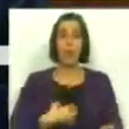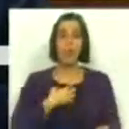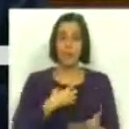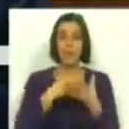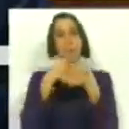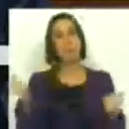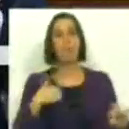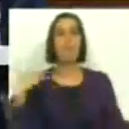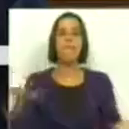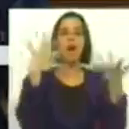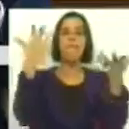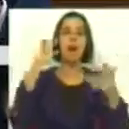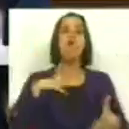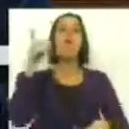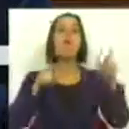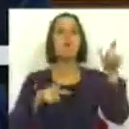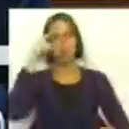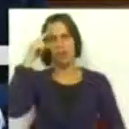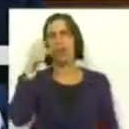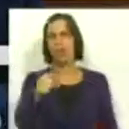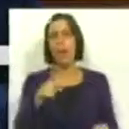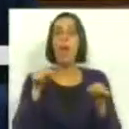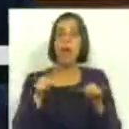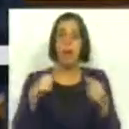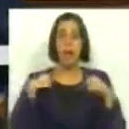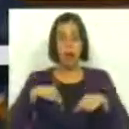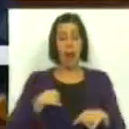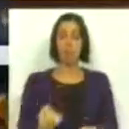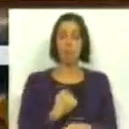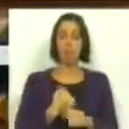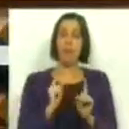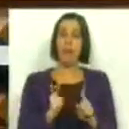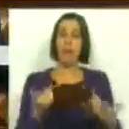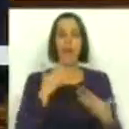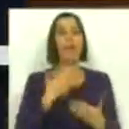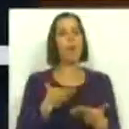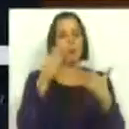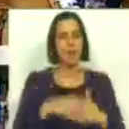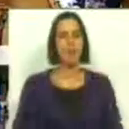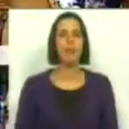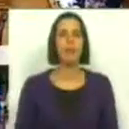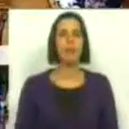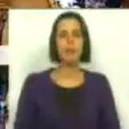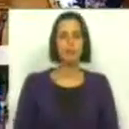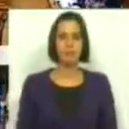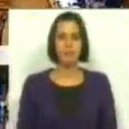atravessar. Os portugueses sabem que é para isso que estamos a trabalhar. Muito obrigado.